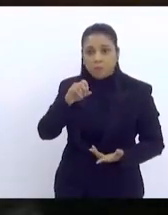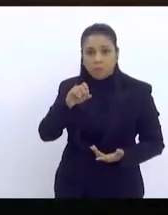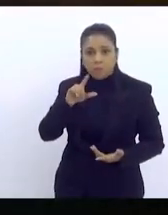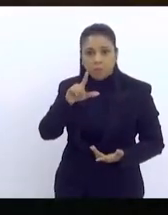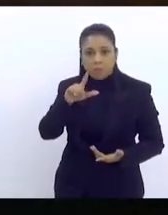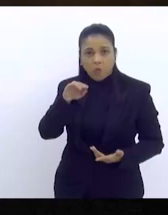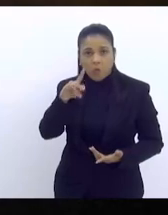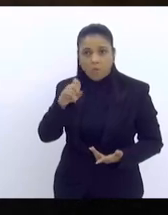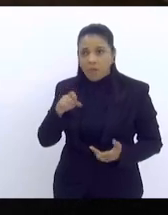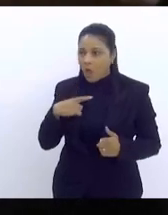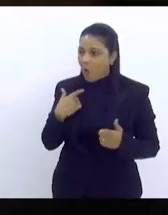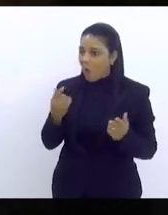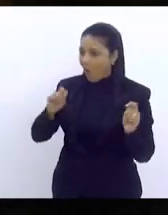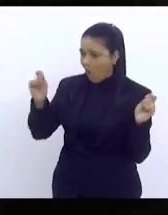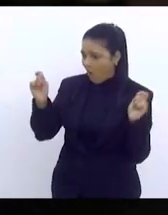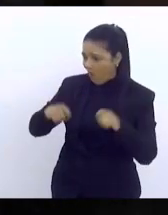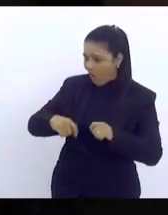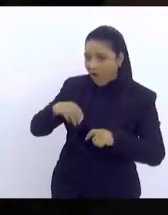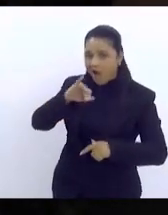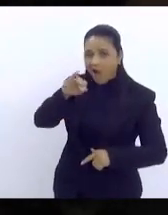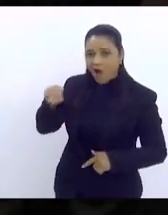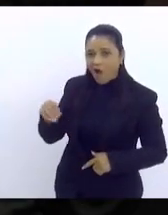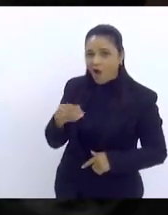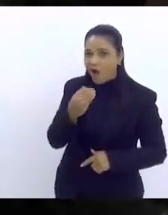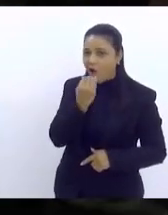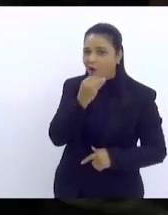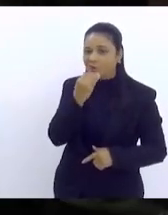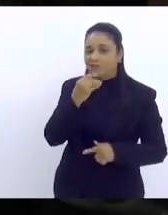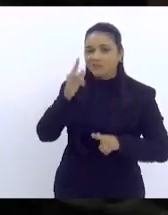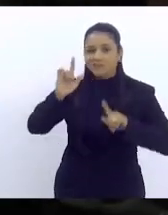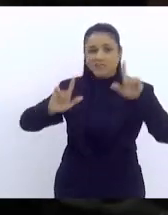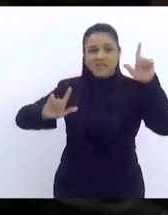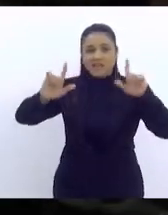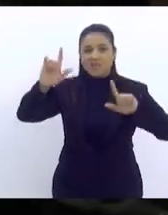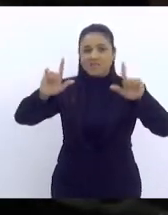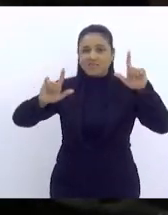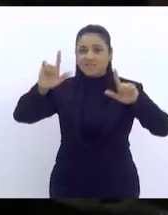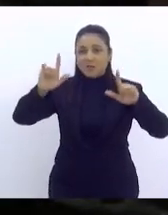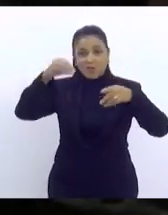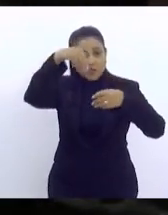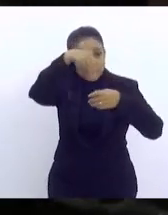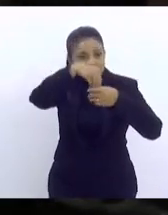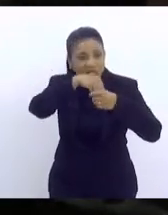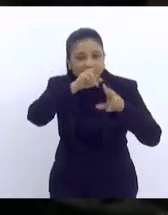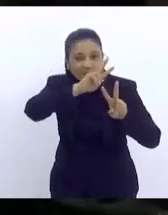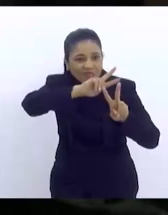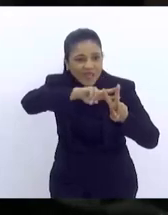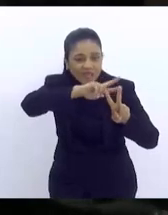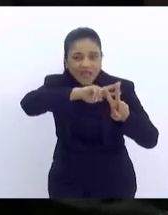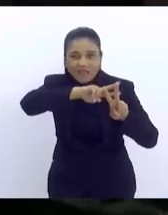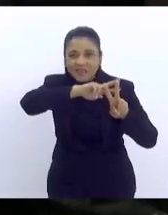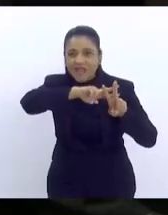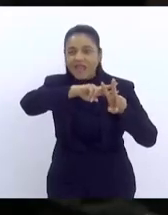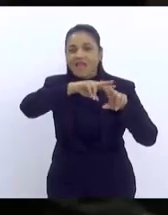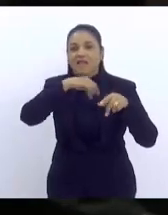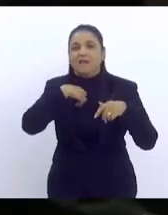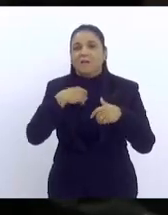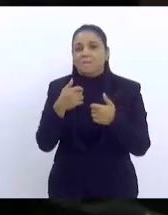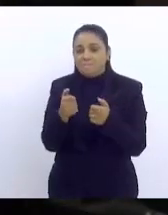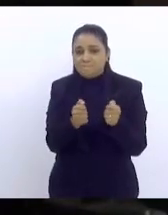TV 4K de 60 polegadas Playstation 5